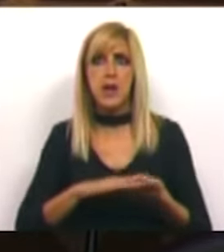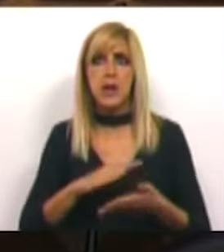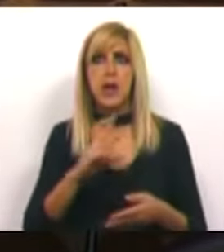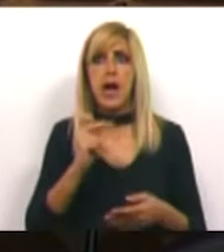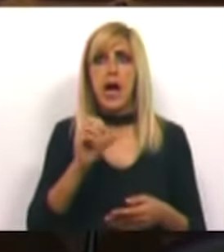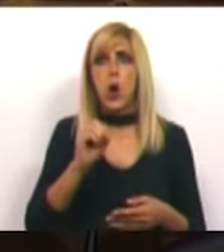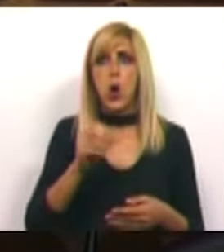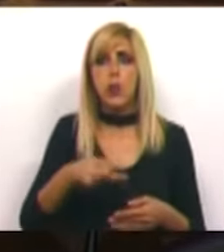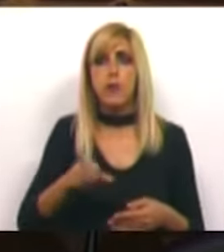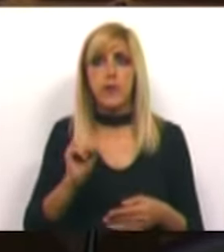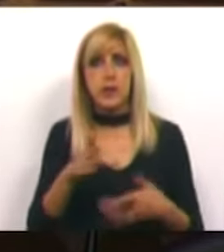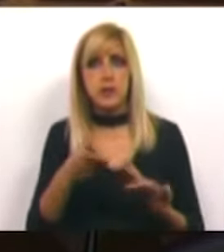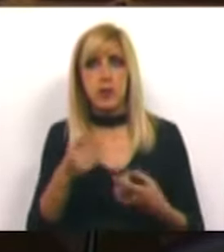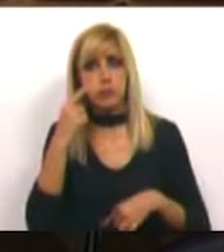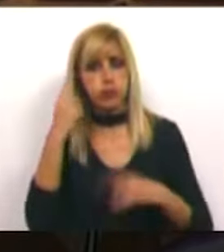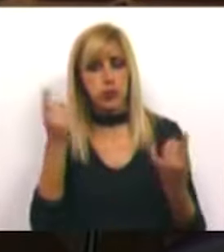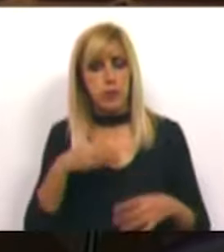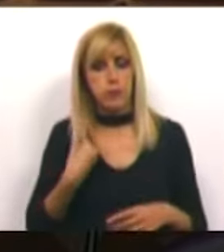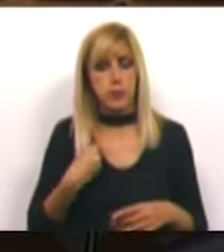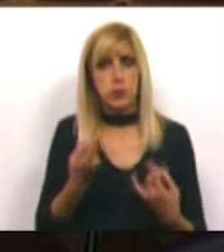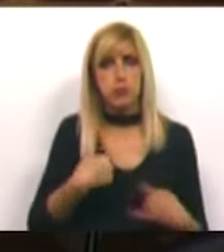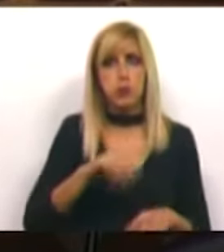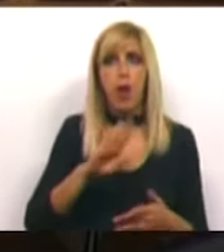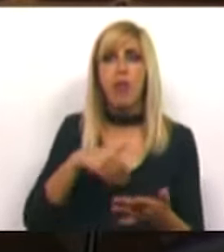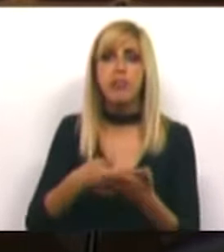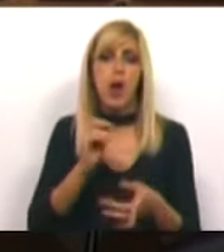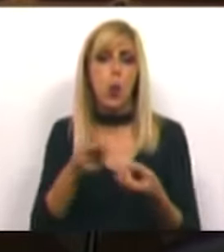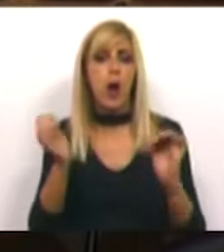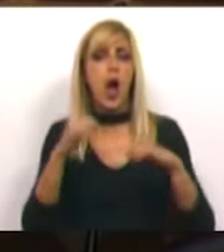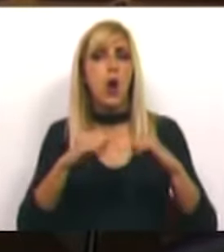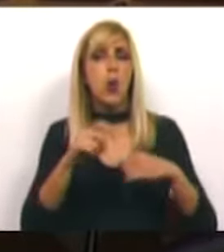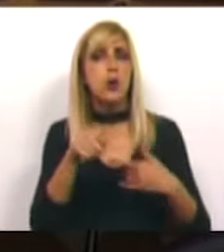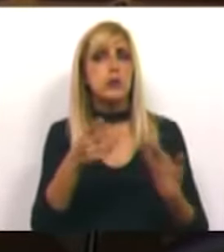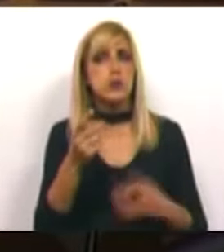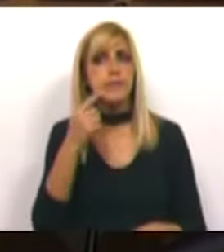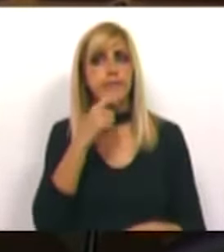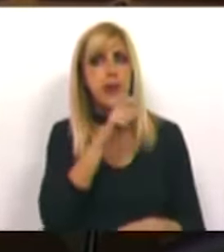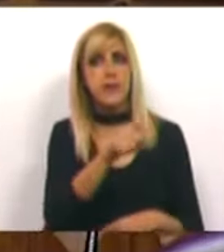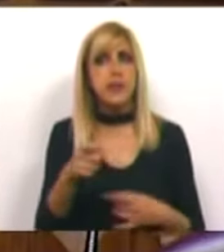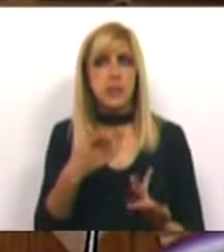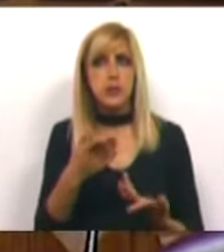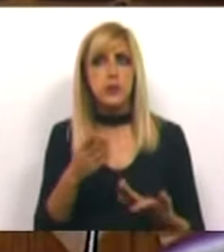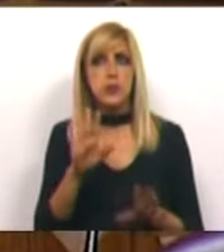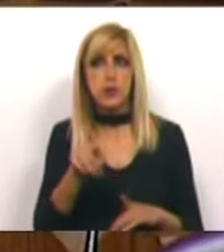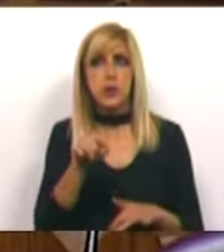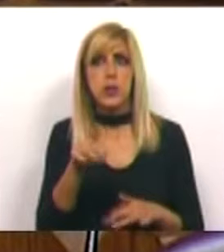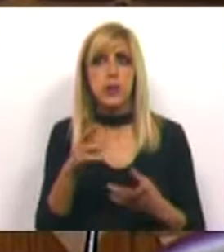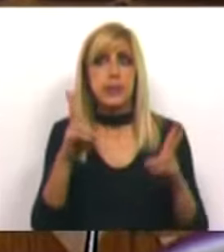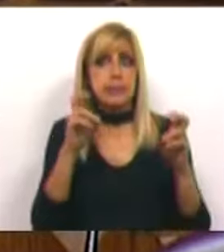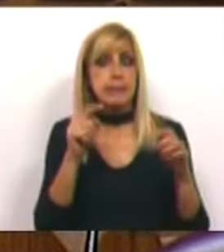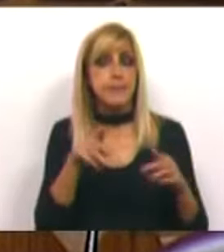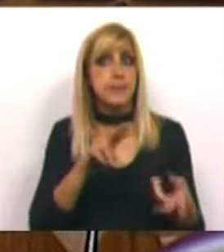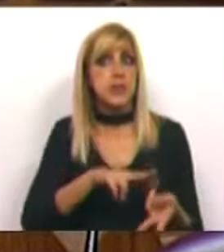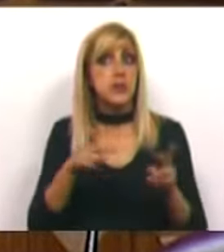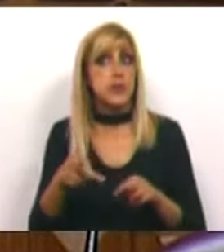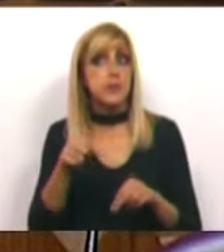AO90. Manifestámos as nossas preocupações quanto às consequências do acordo, alertando que o processo tendia, e cito, a